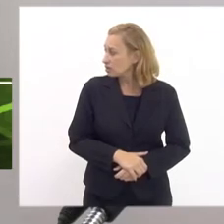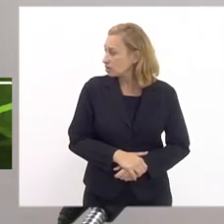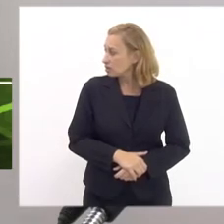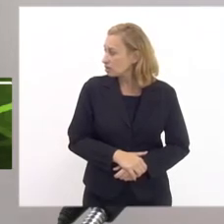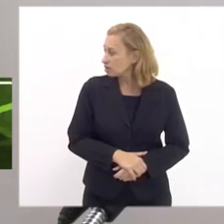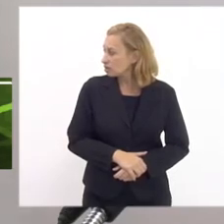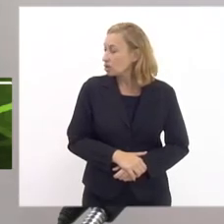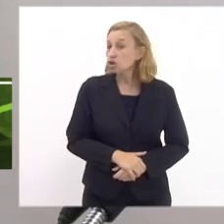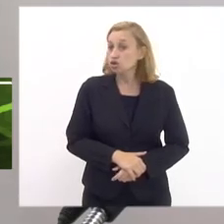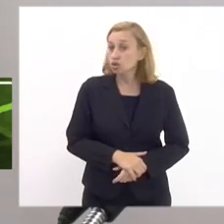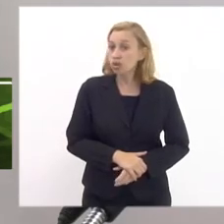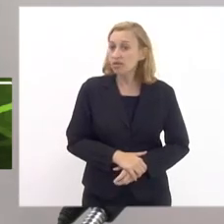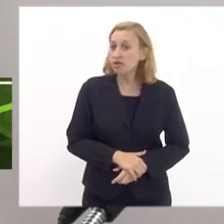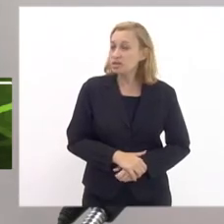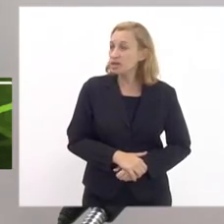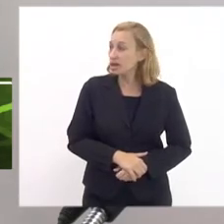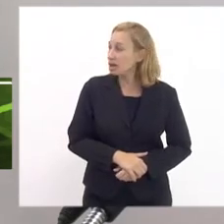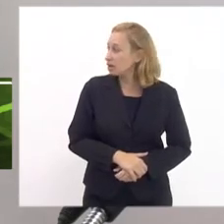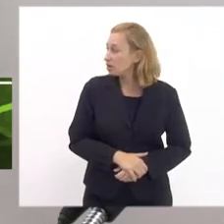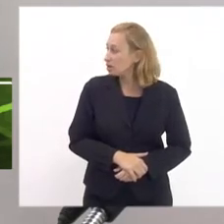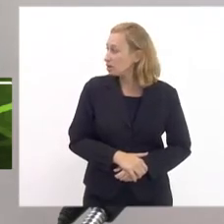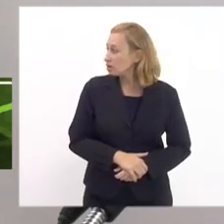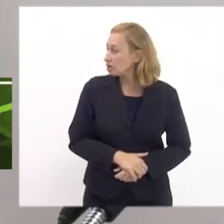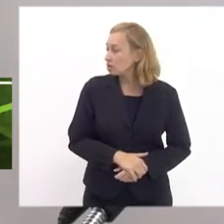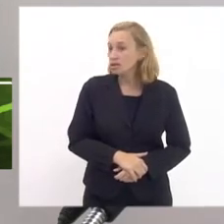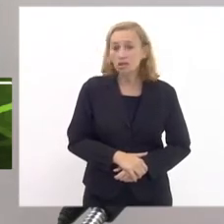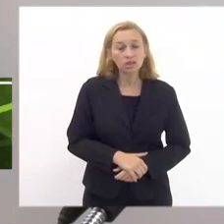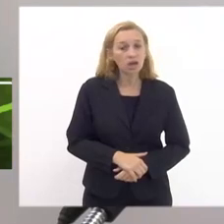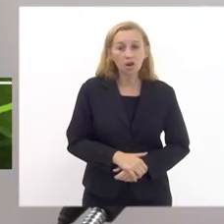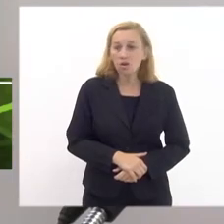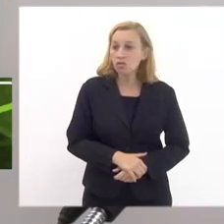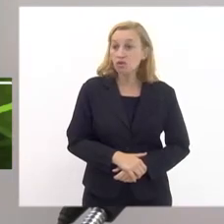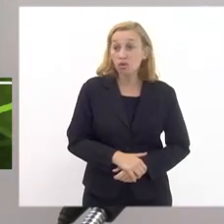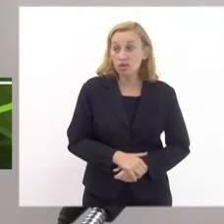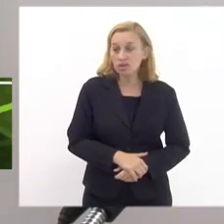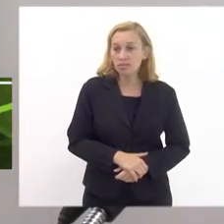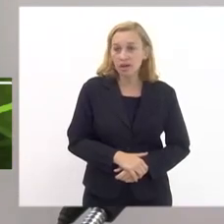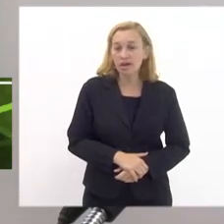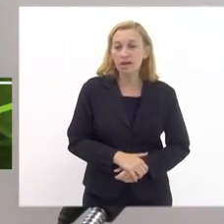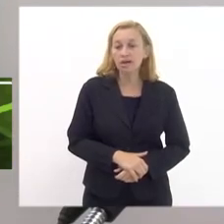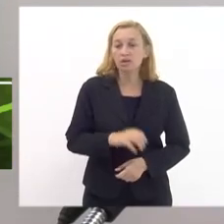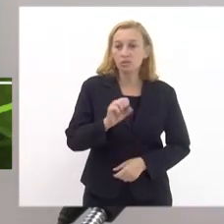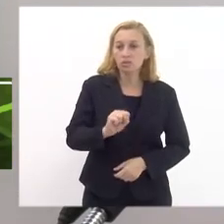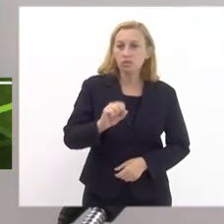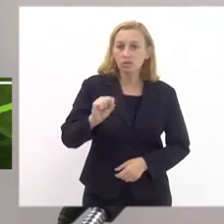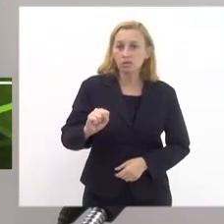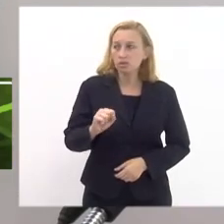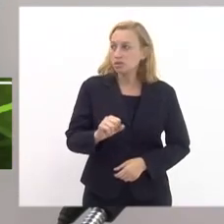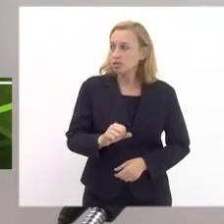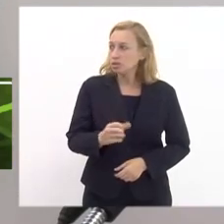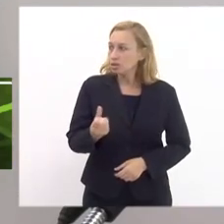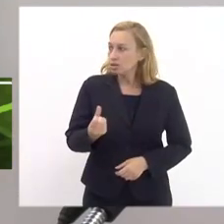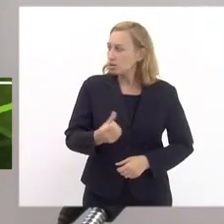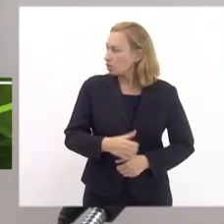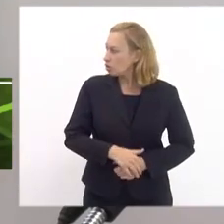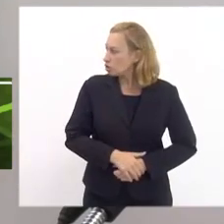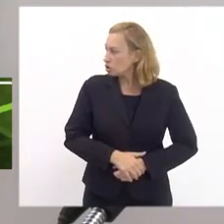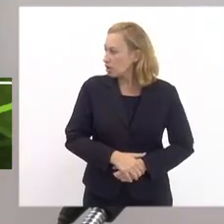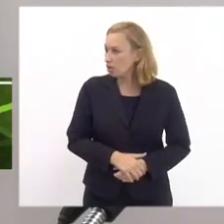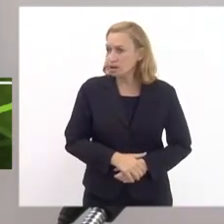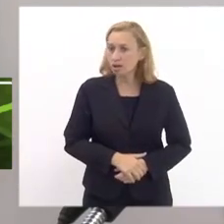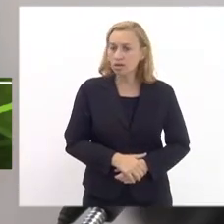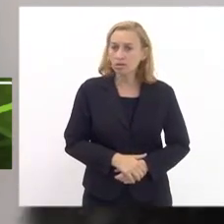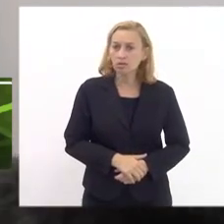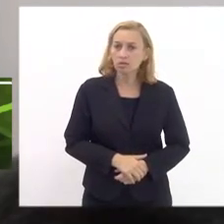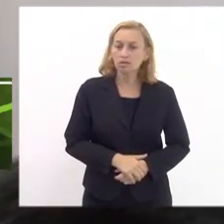falar. É porque adiciona-se o PL ao PL 4288 com a seguinte redação: o anexo da lei